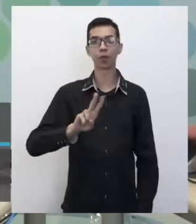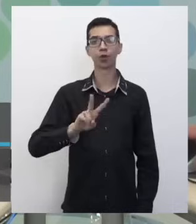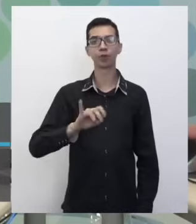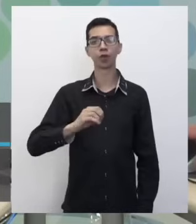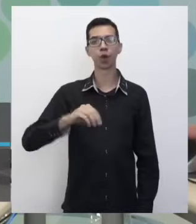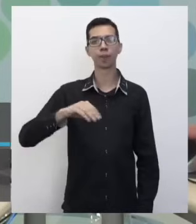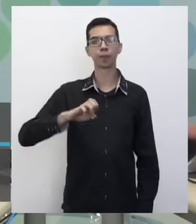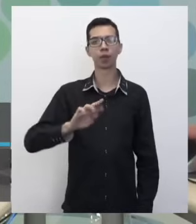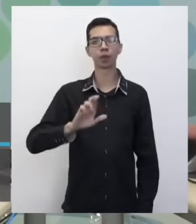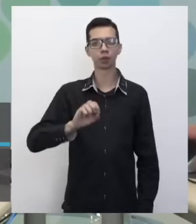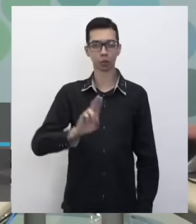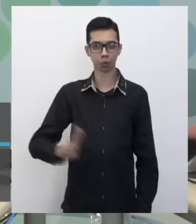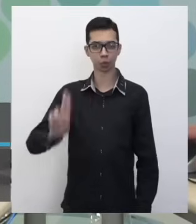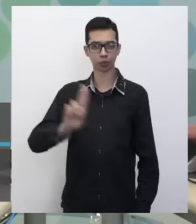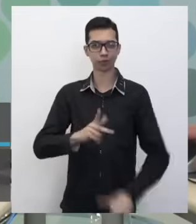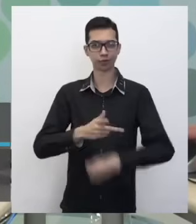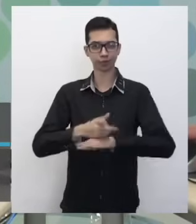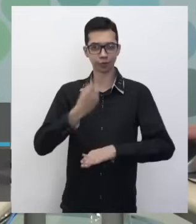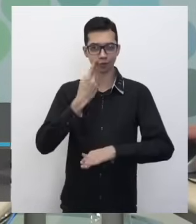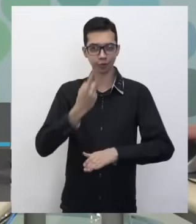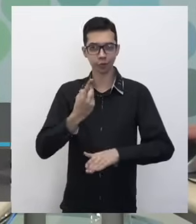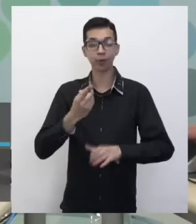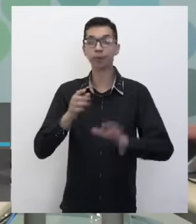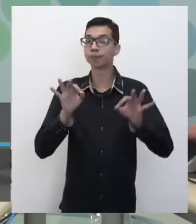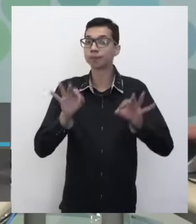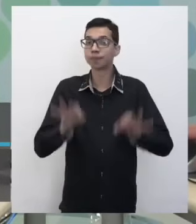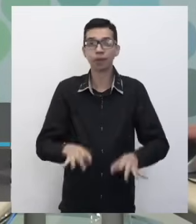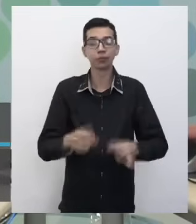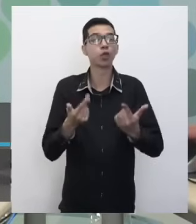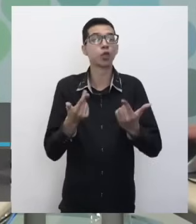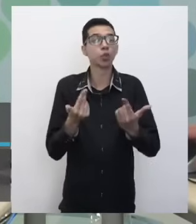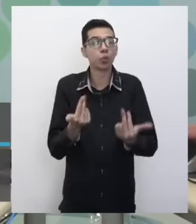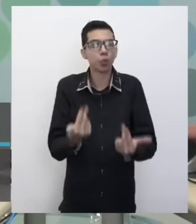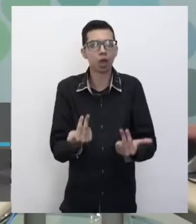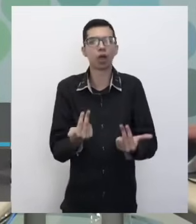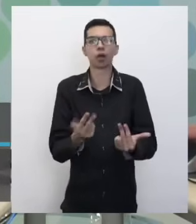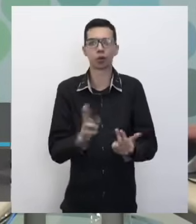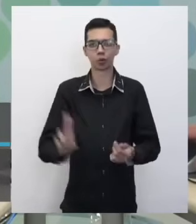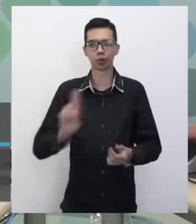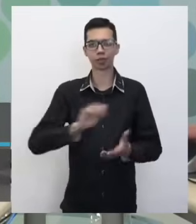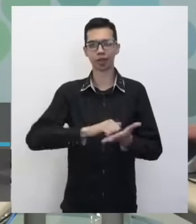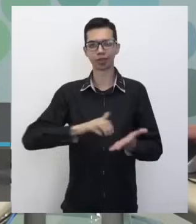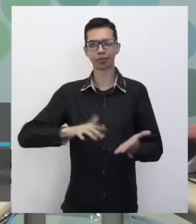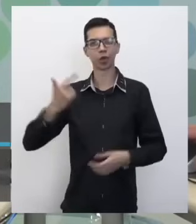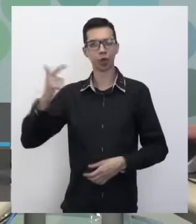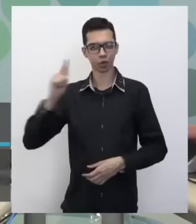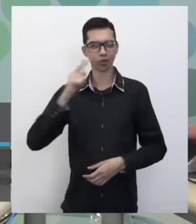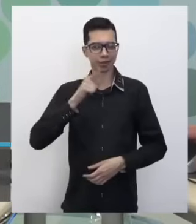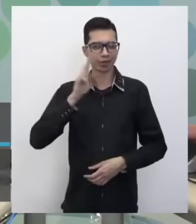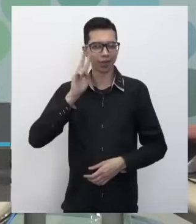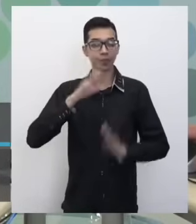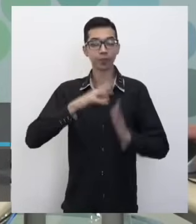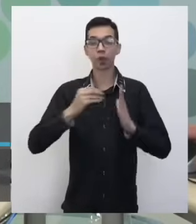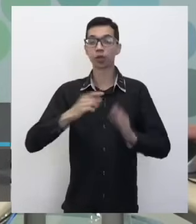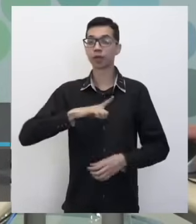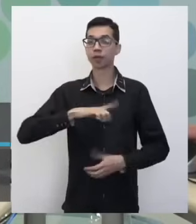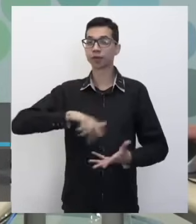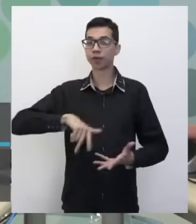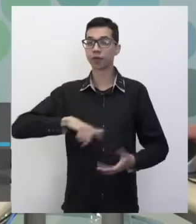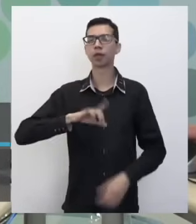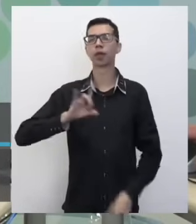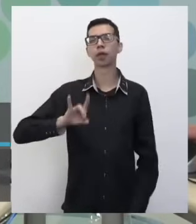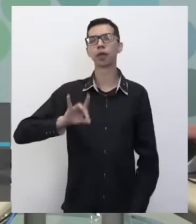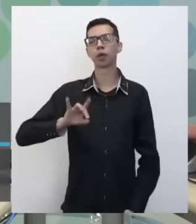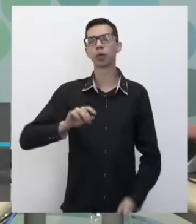é o mesmo que apareceu naquela outra atividade. Existem vários modelos, né? Lembrando que a gente tem o pluviômetro, o convencional, o